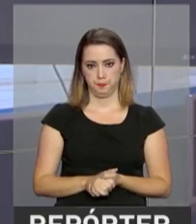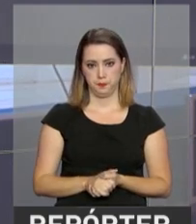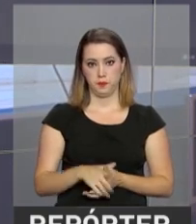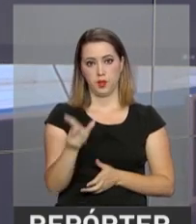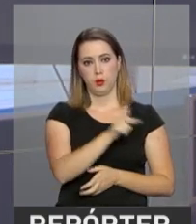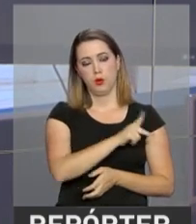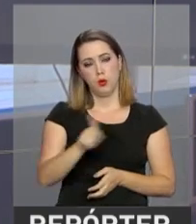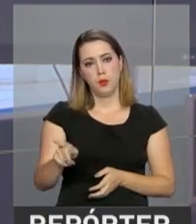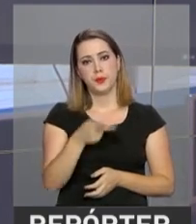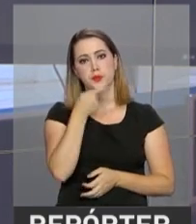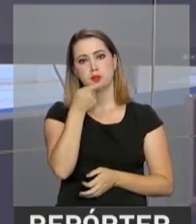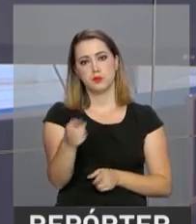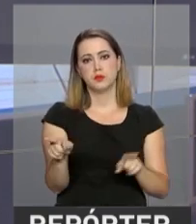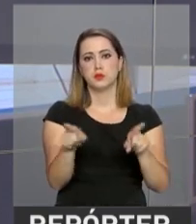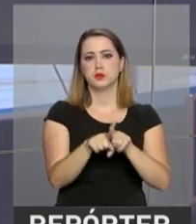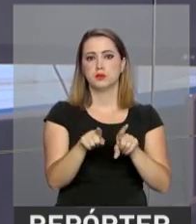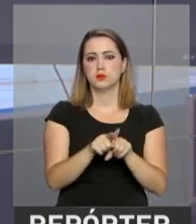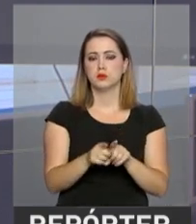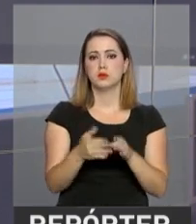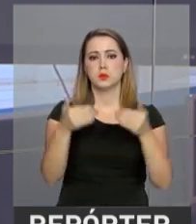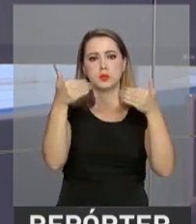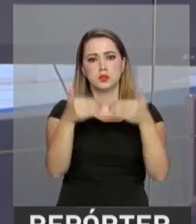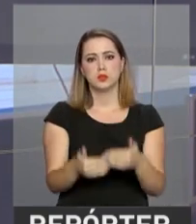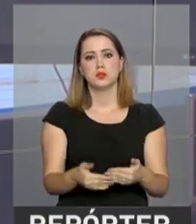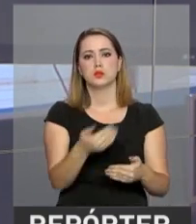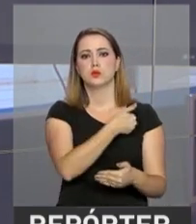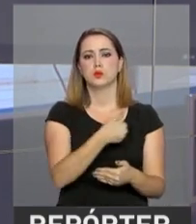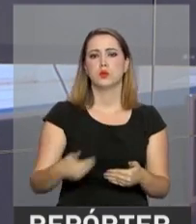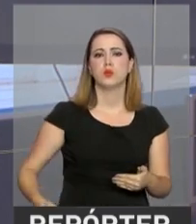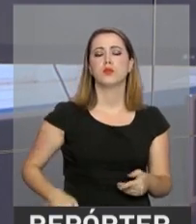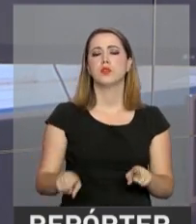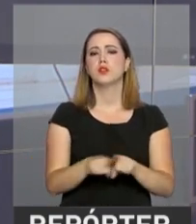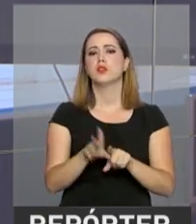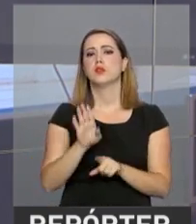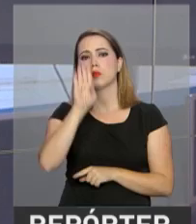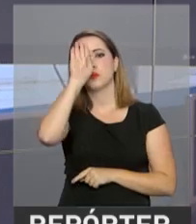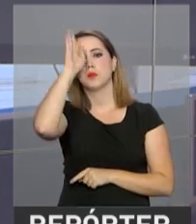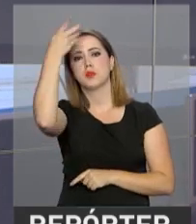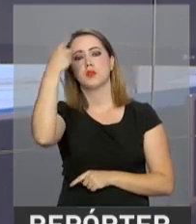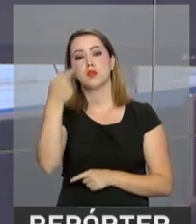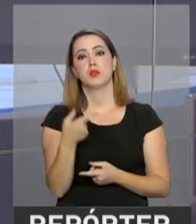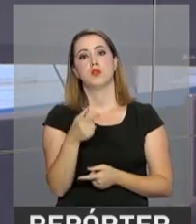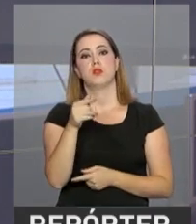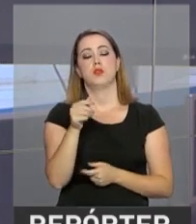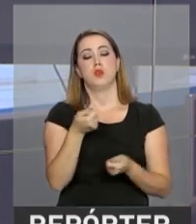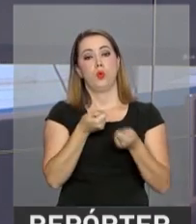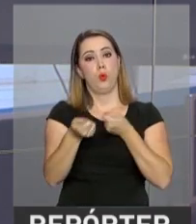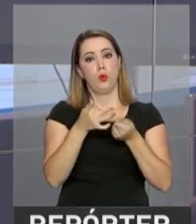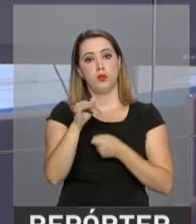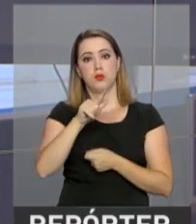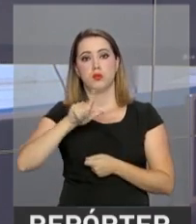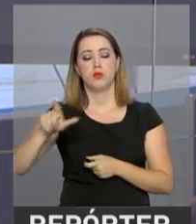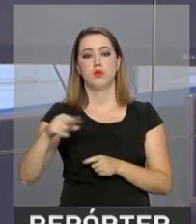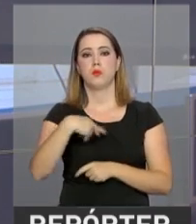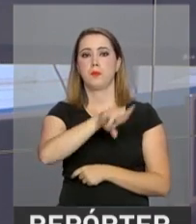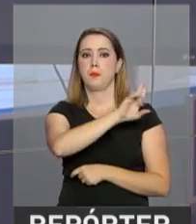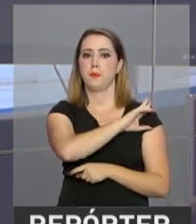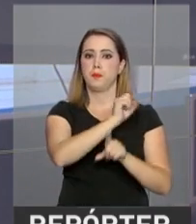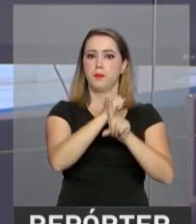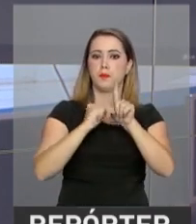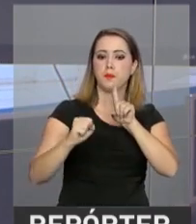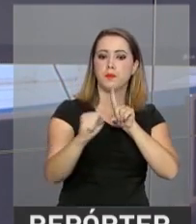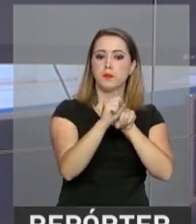presidente voltou a afirmar que à frente do governo ele tem como prioridade a austeridade fiscal e a responsabilidade